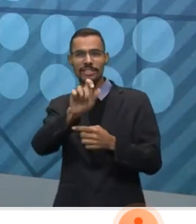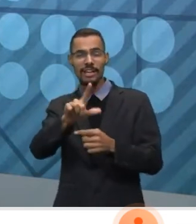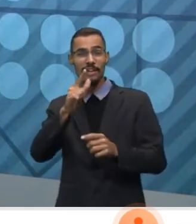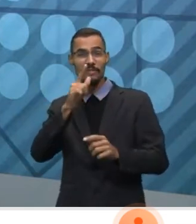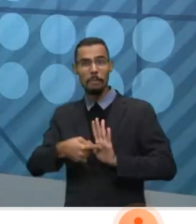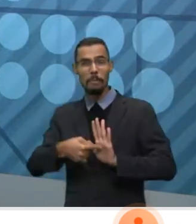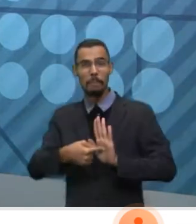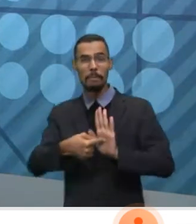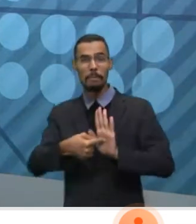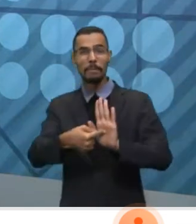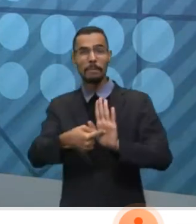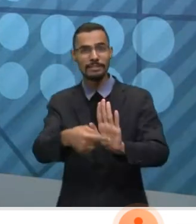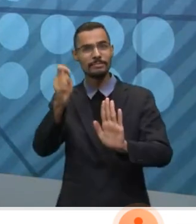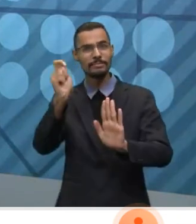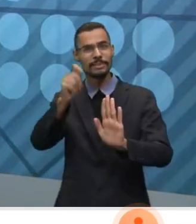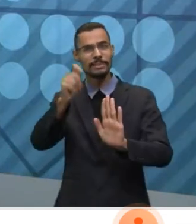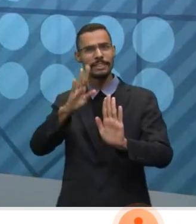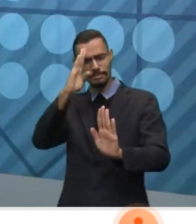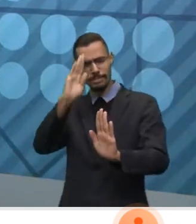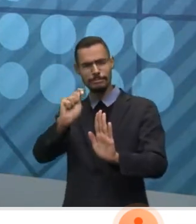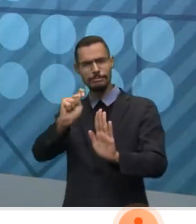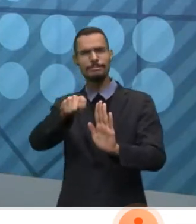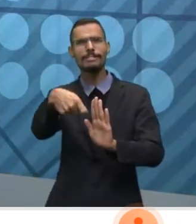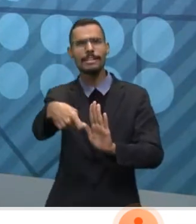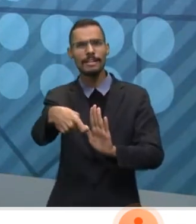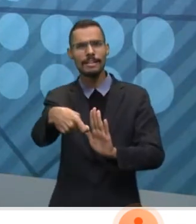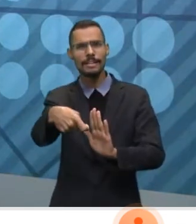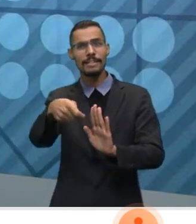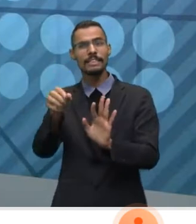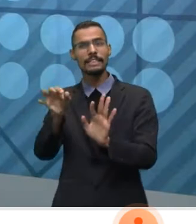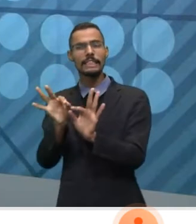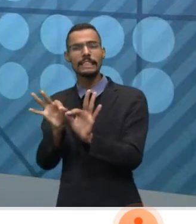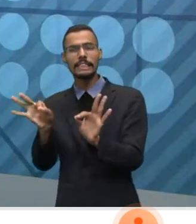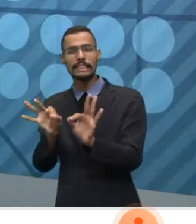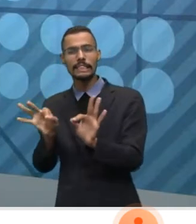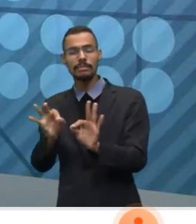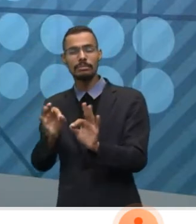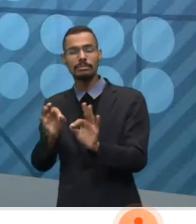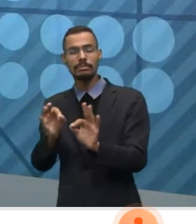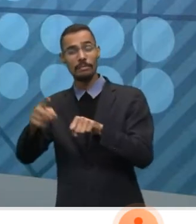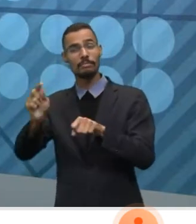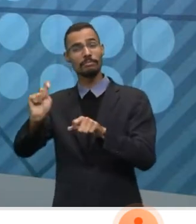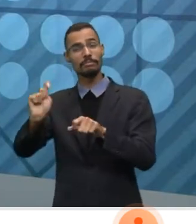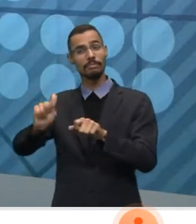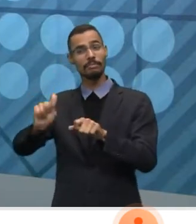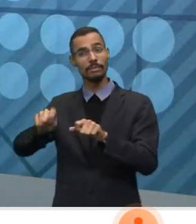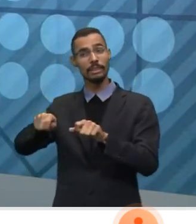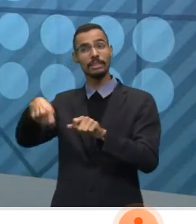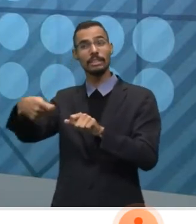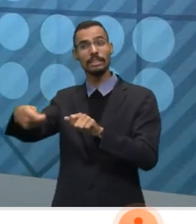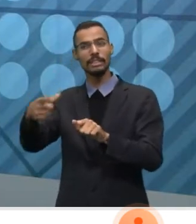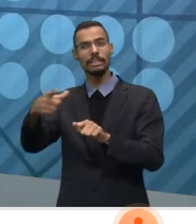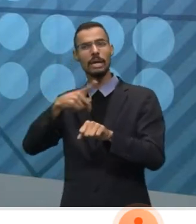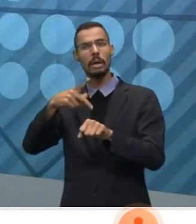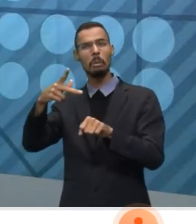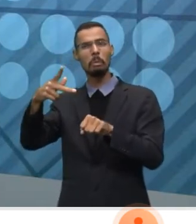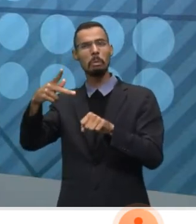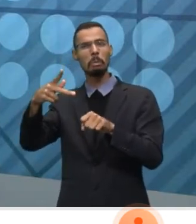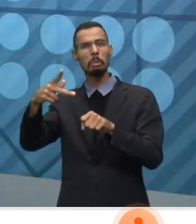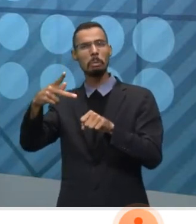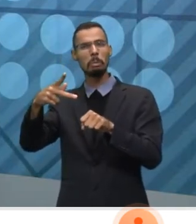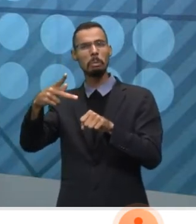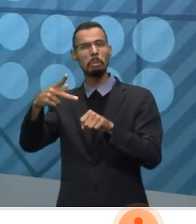não é, a direção do sinal. Os simples precisam da sinalização dos pronomes. Então, posso falar